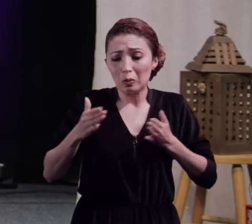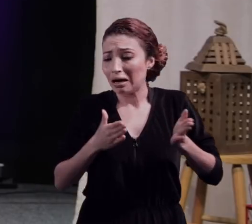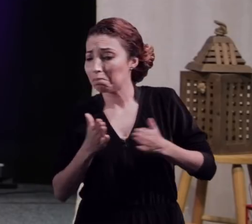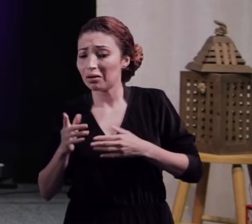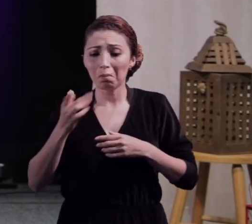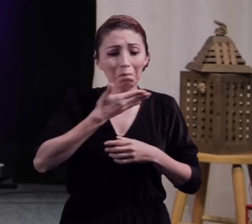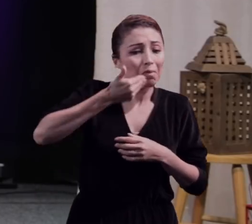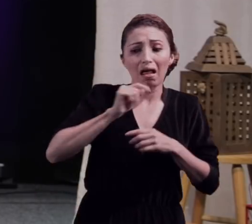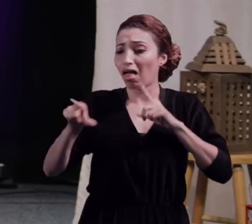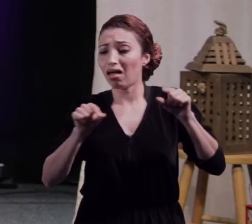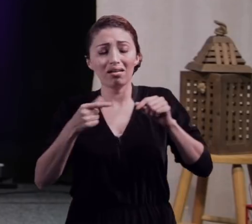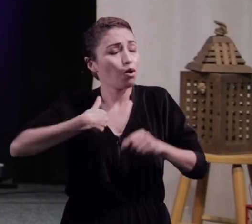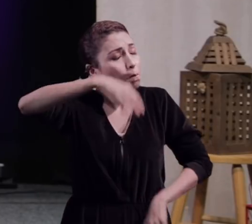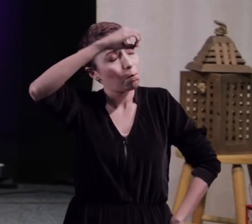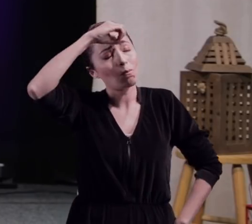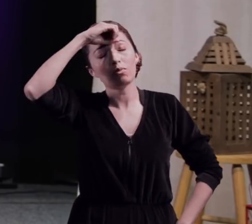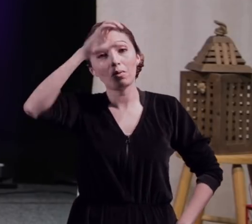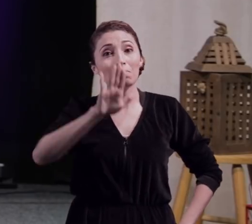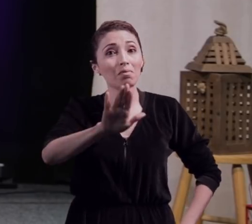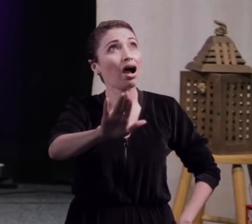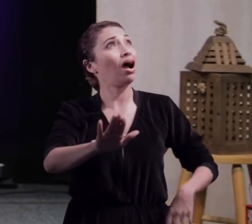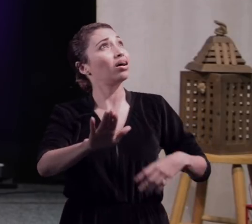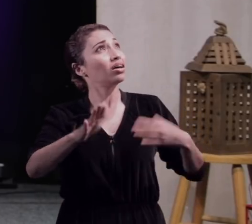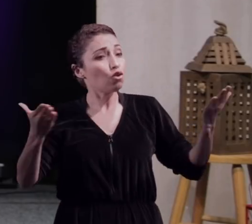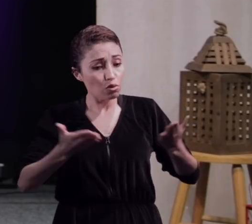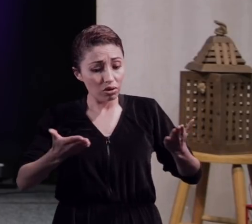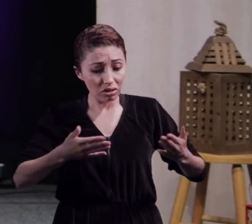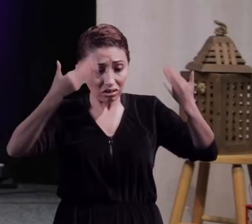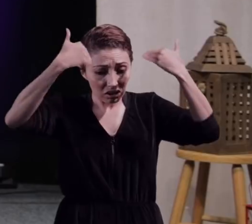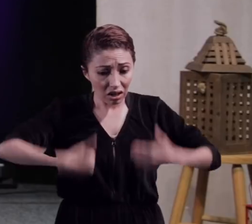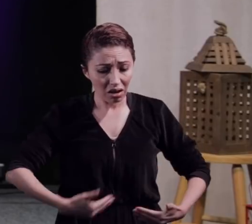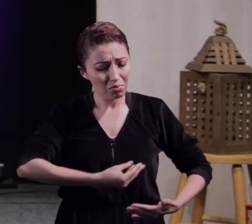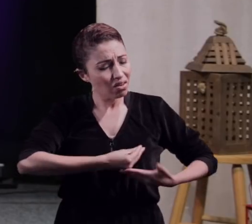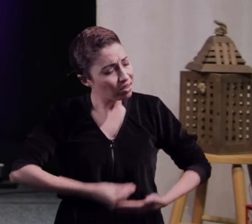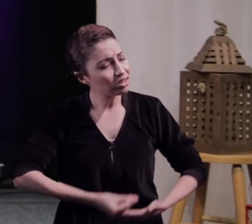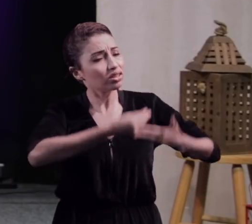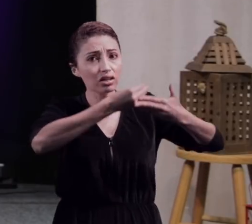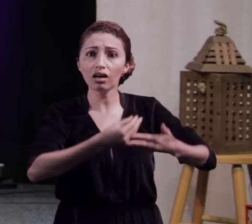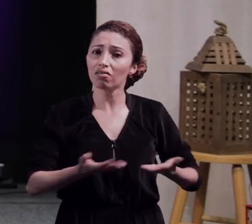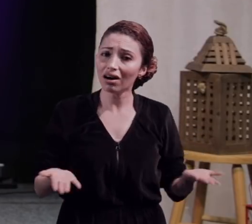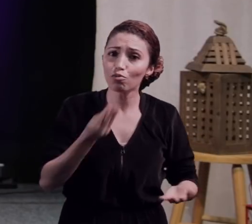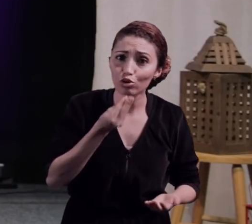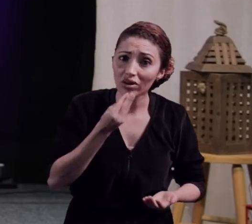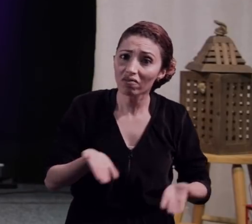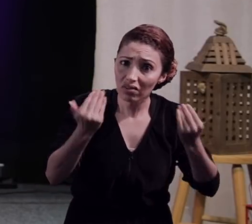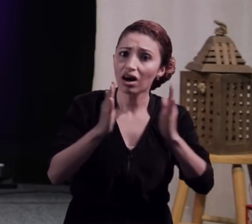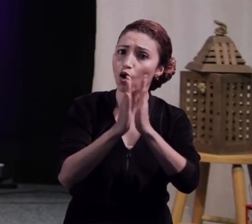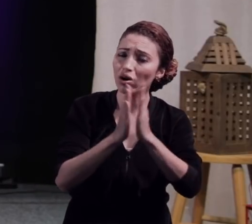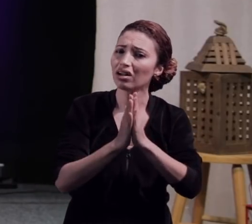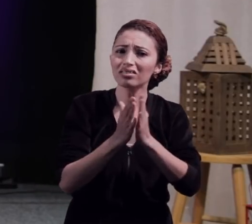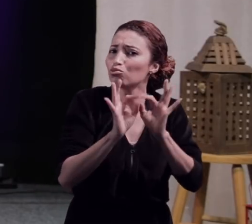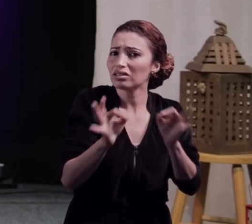Eu não sei escolher o melhor caminho. Mas hoje eu quero entregar a minha vida a Jesus. Faça